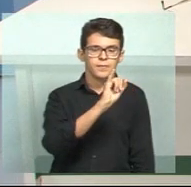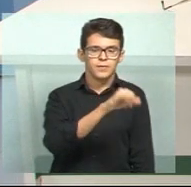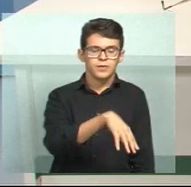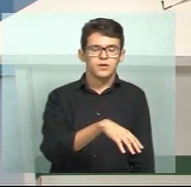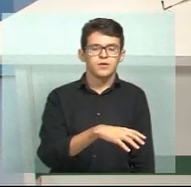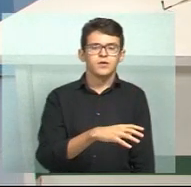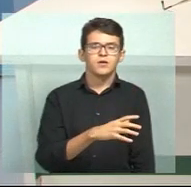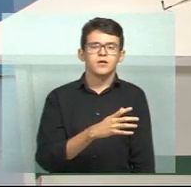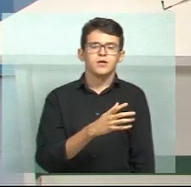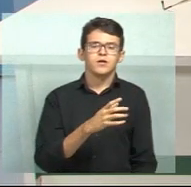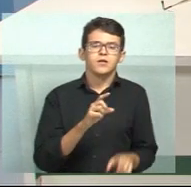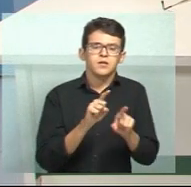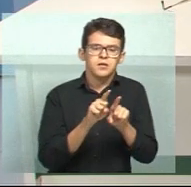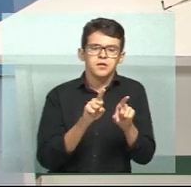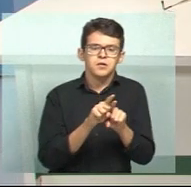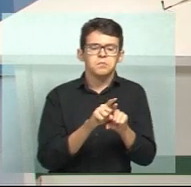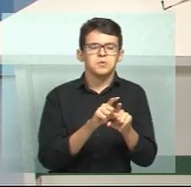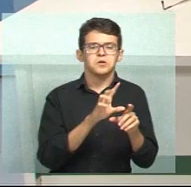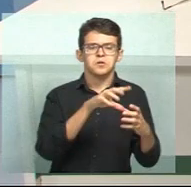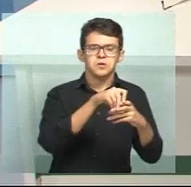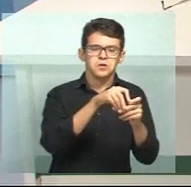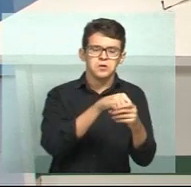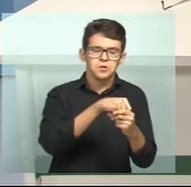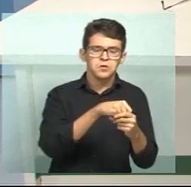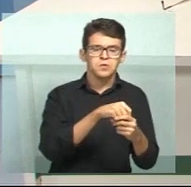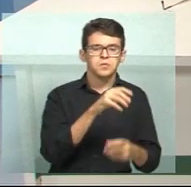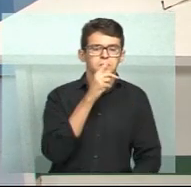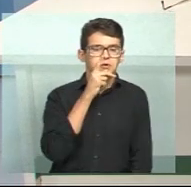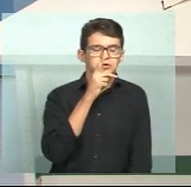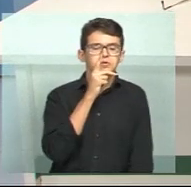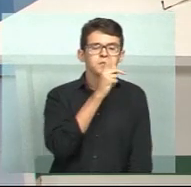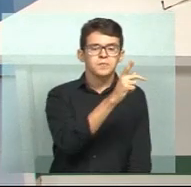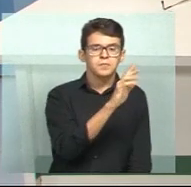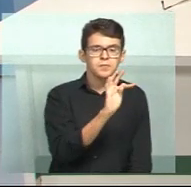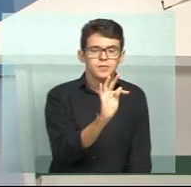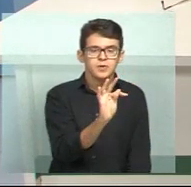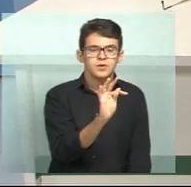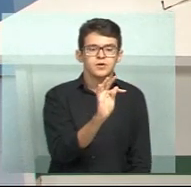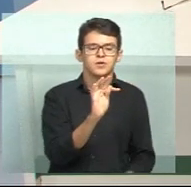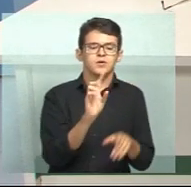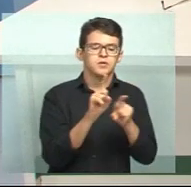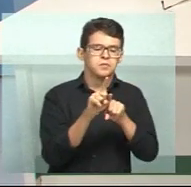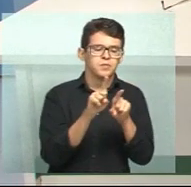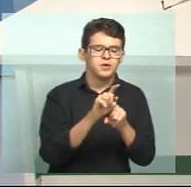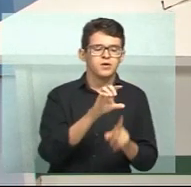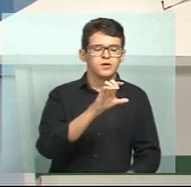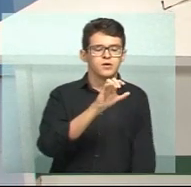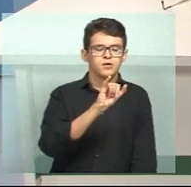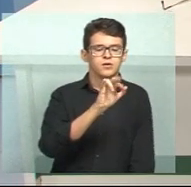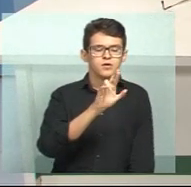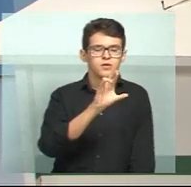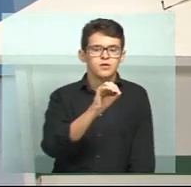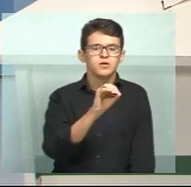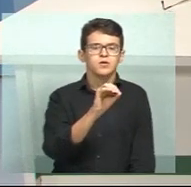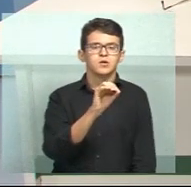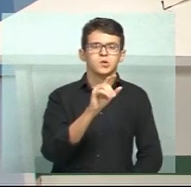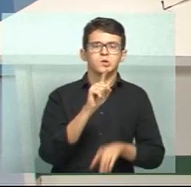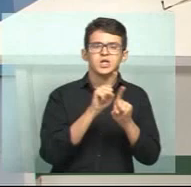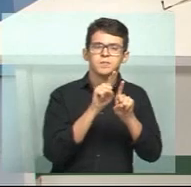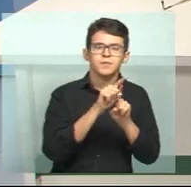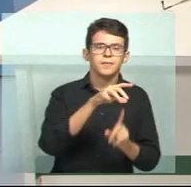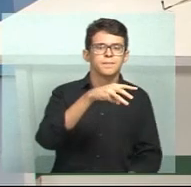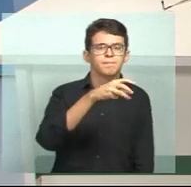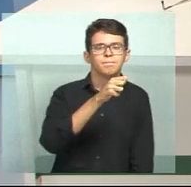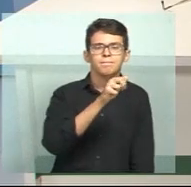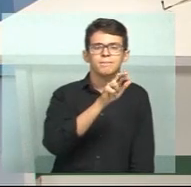sendo esperado por forças dentro do PT, está sendo muito esperado pelo Ciro, esperado pela Marina e até pelo presidente da